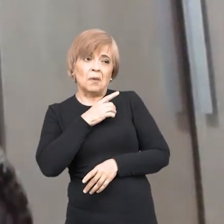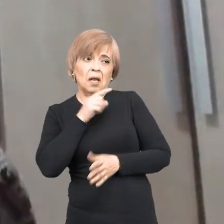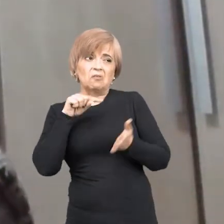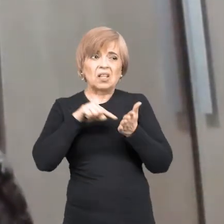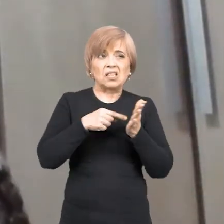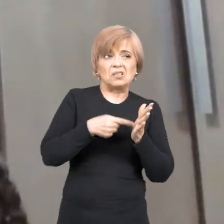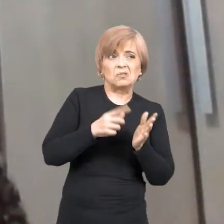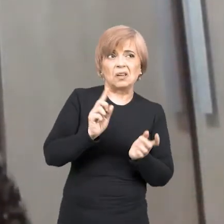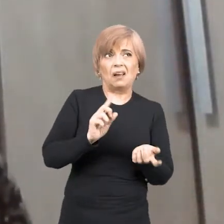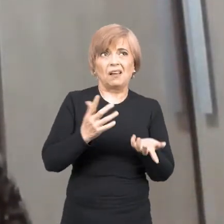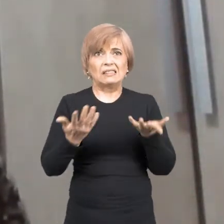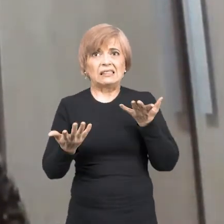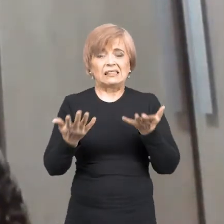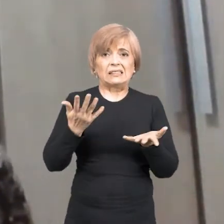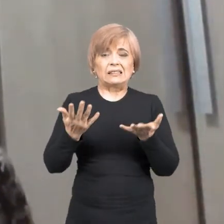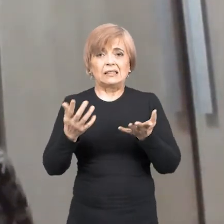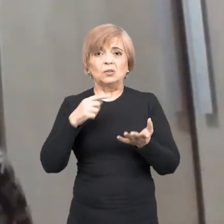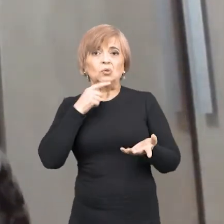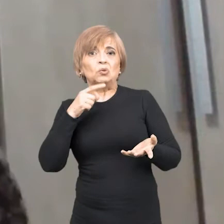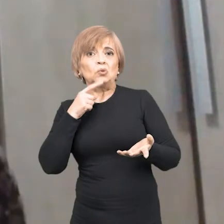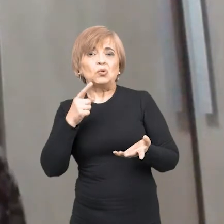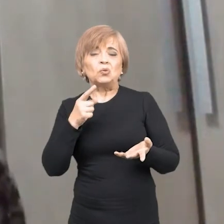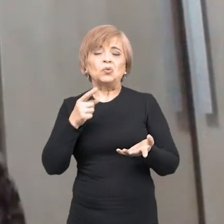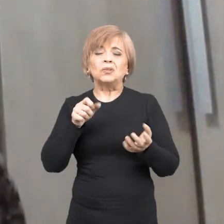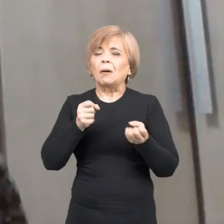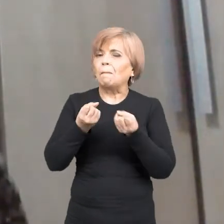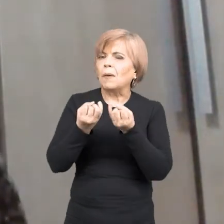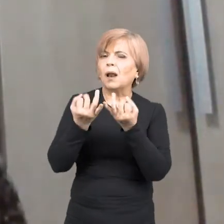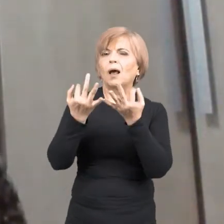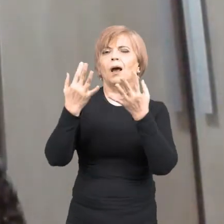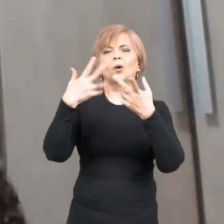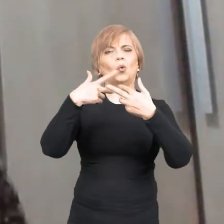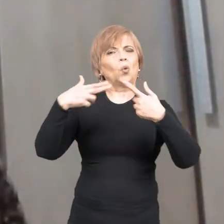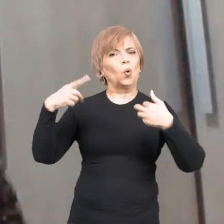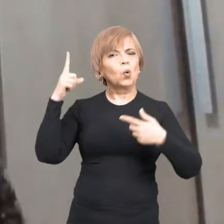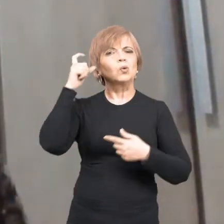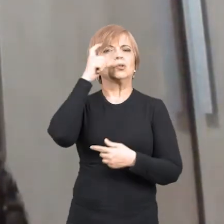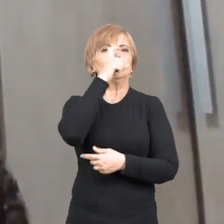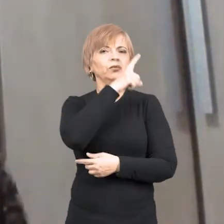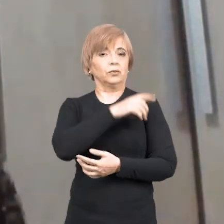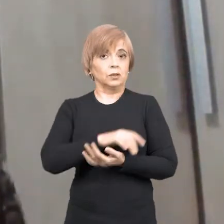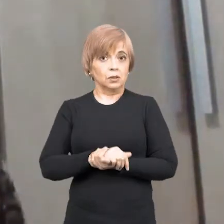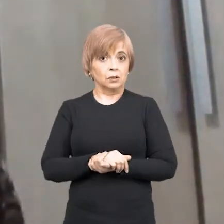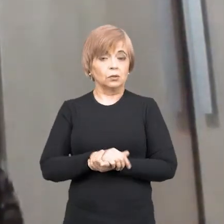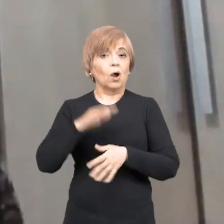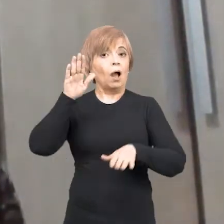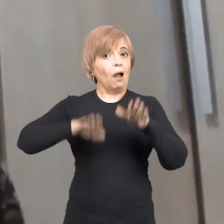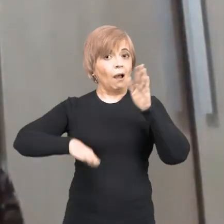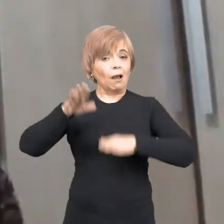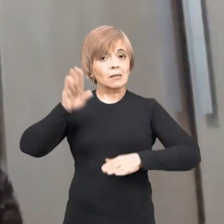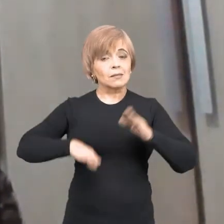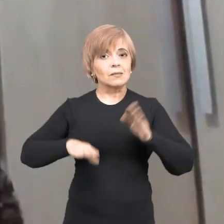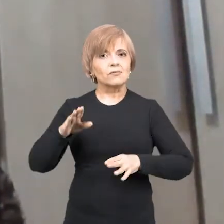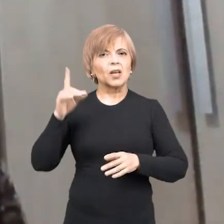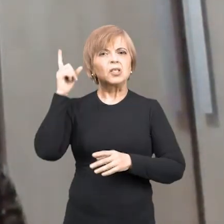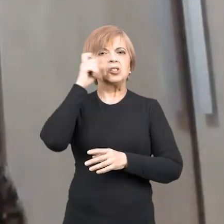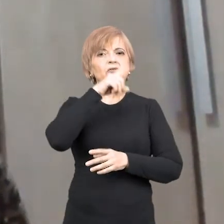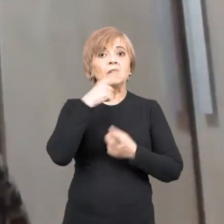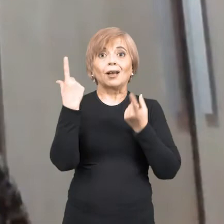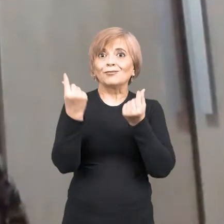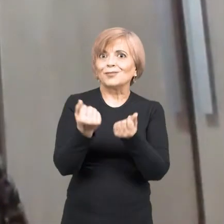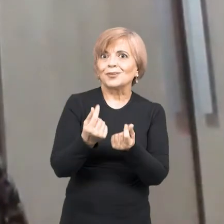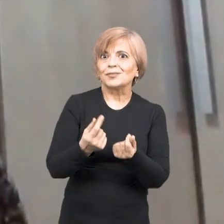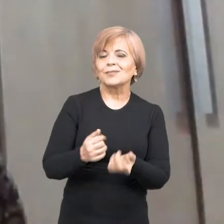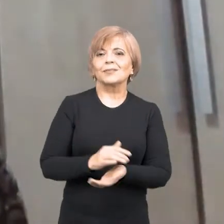vai denunciar, se não vai, tem dúvidas, são várias questões implicadas, né? Às vezes